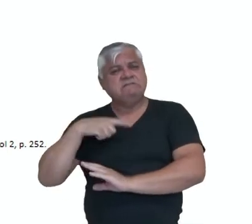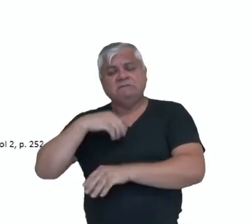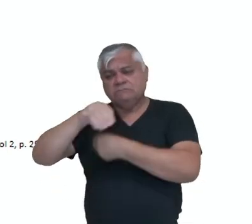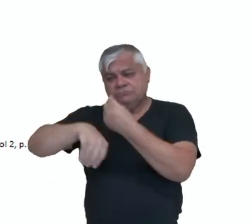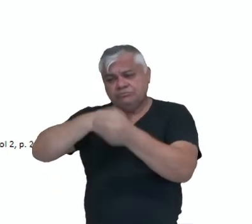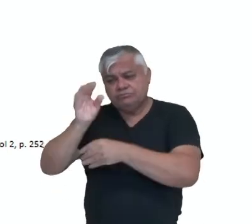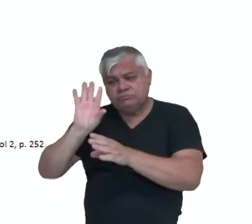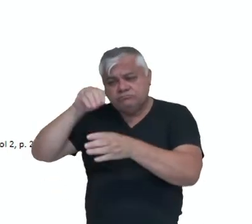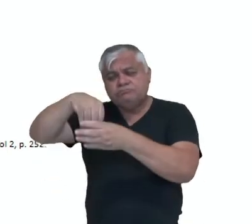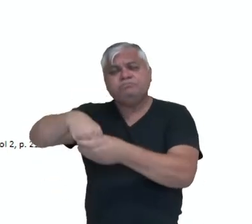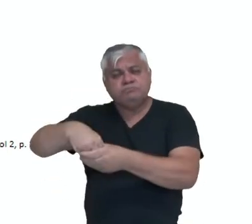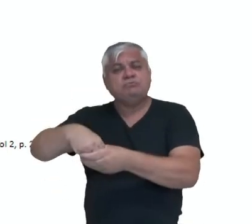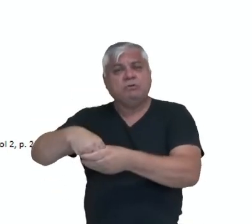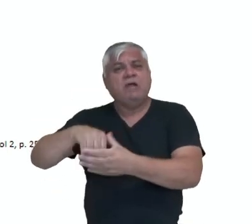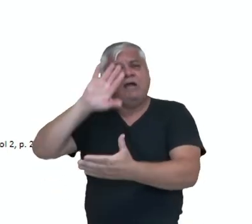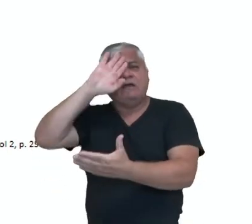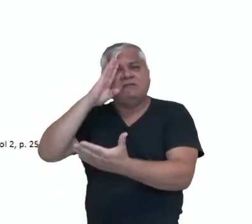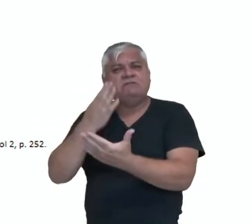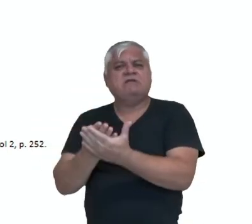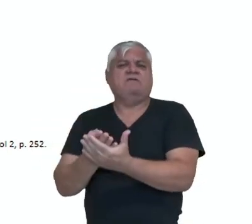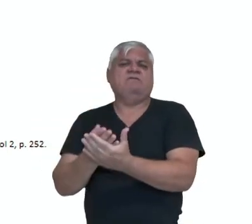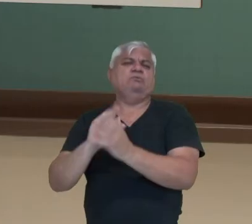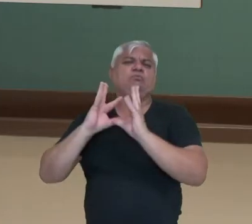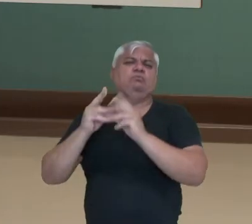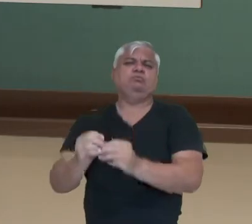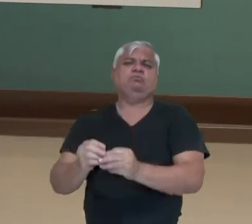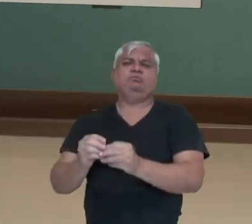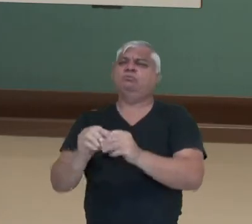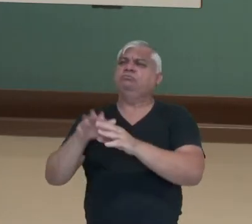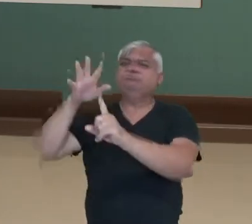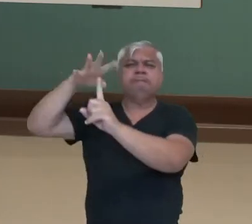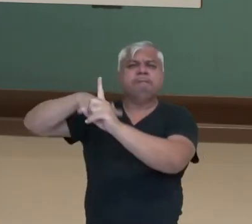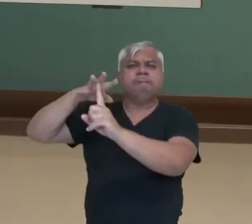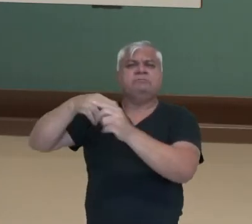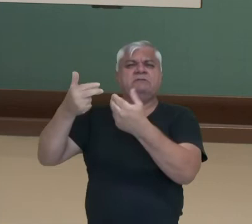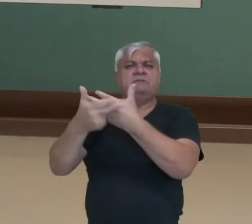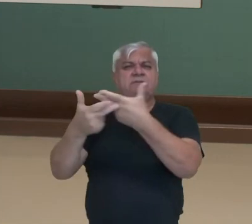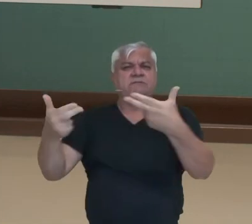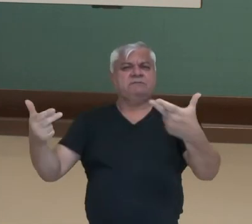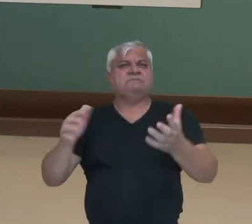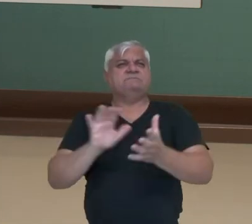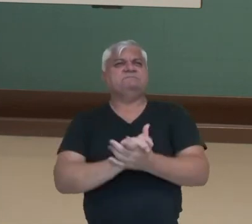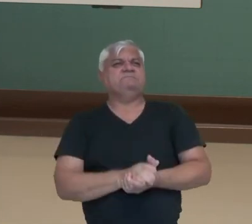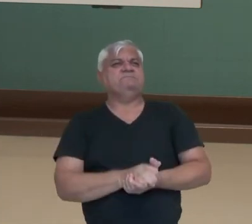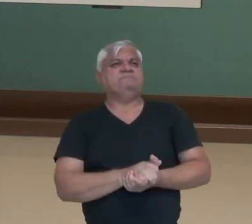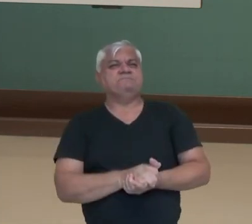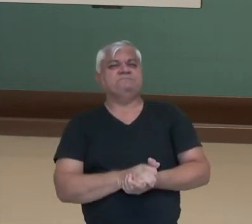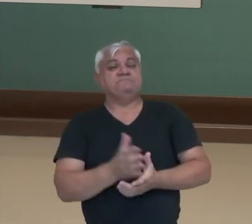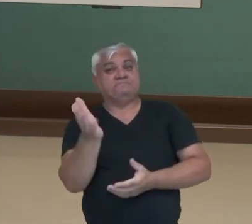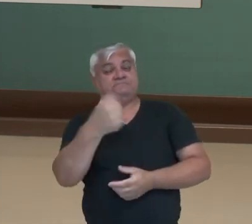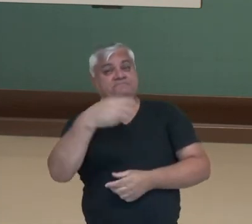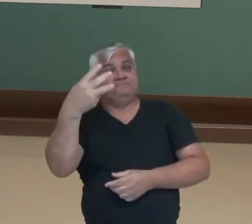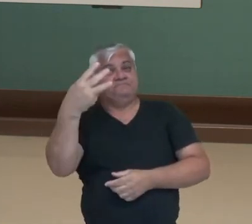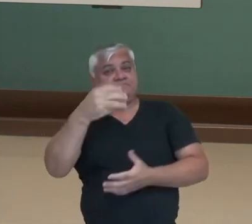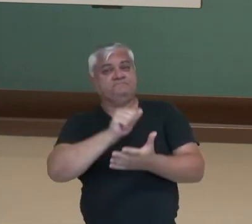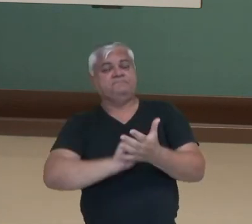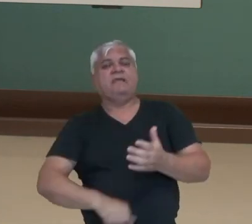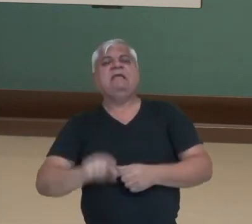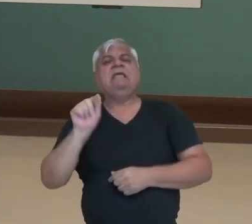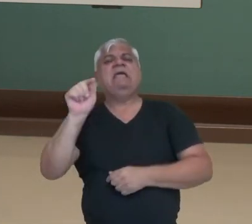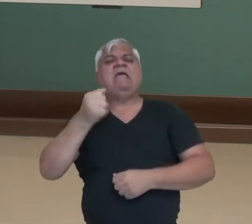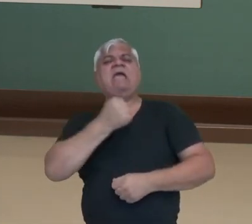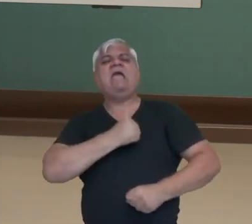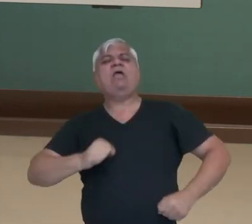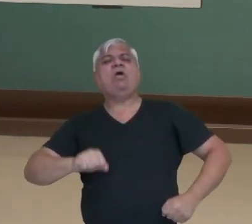mundano. Mas sim, acreditavam nos deuses e o Xenofonte provou isso. Vamos lá? Explique quem eram os heróis da